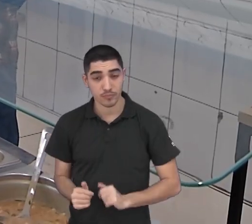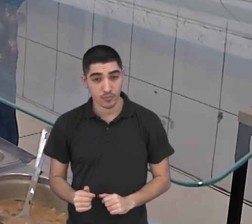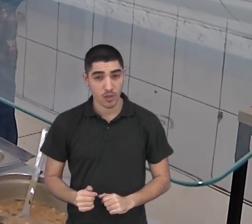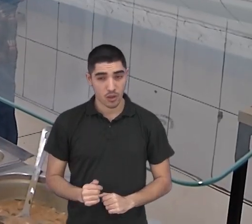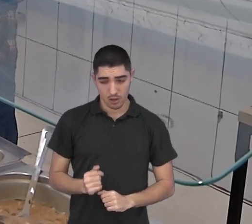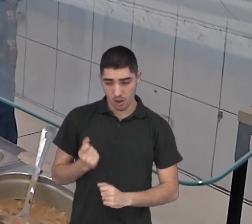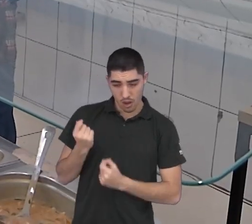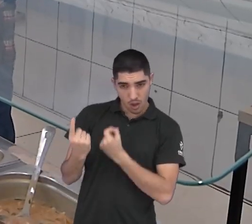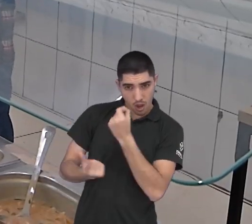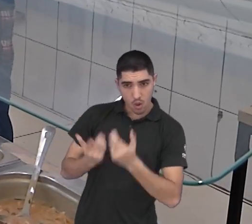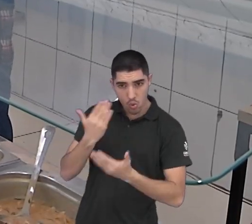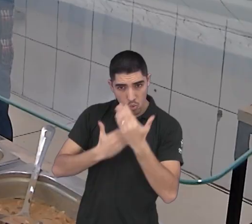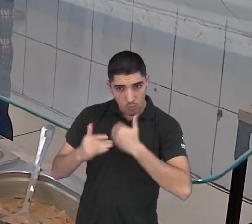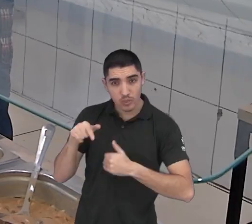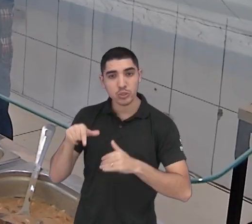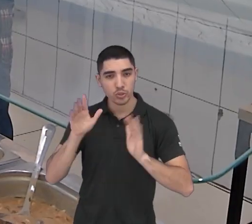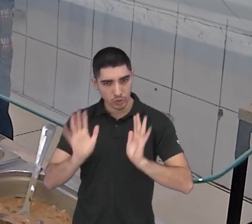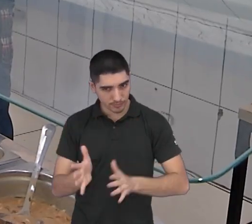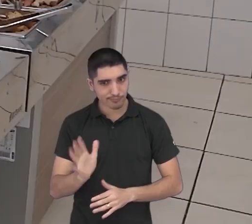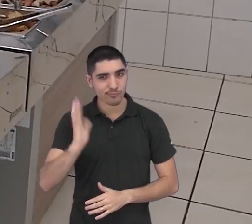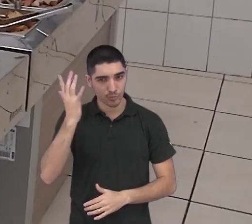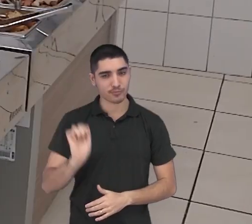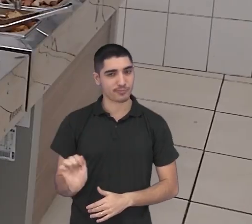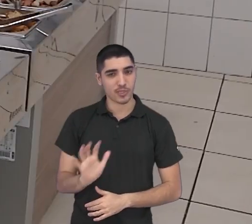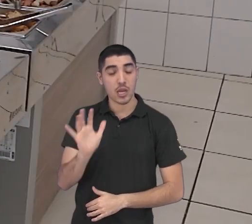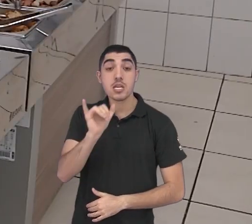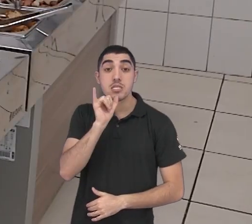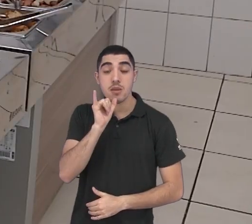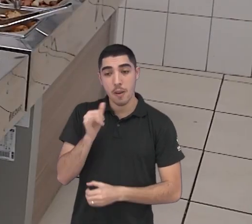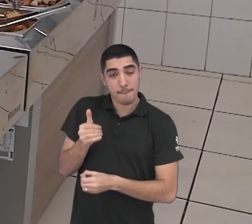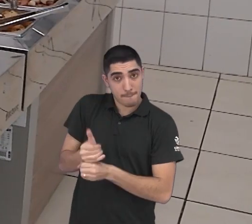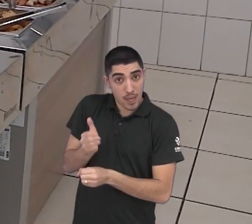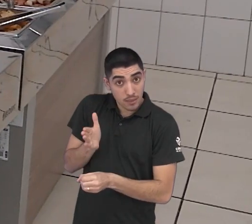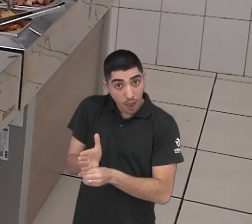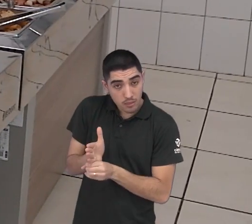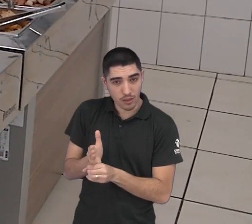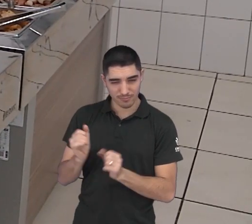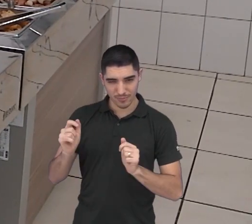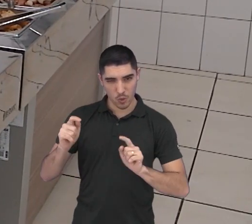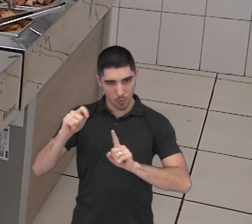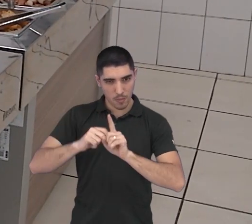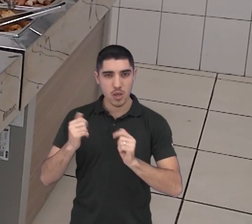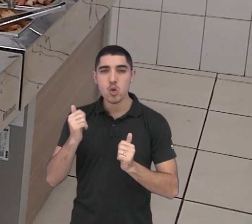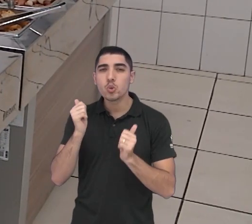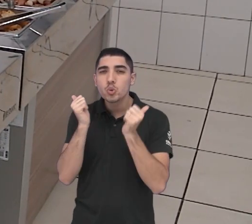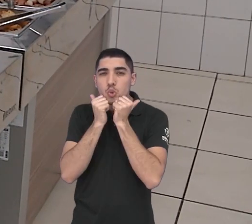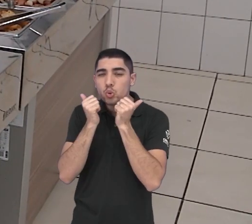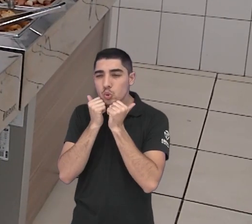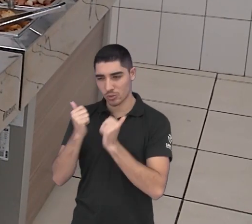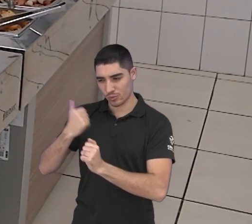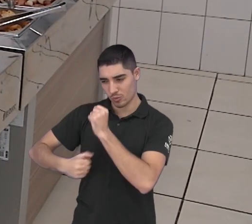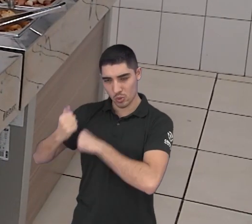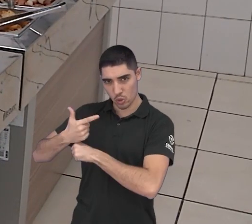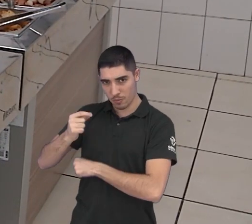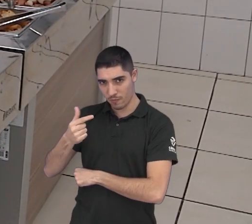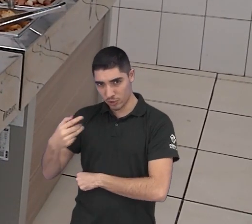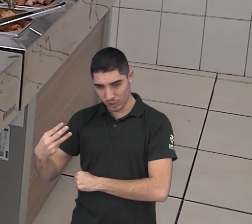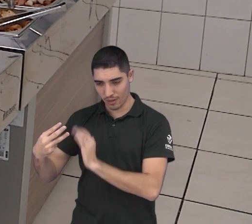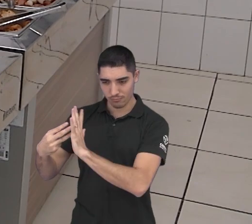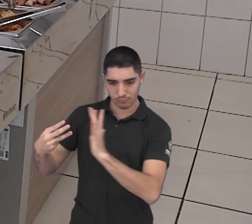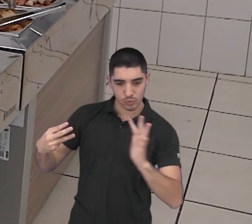alimentos puxaram a alta do preço do almoço. O maior exemplo é a batata, que de julho de 2023 a julho